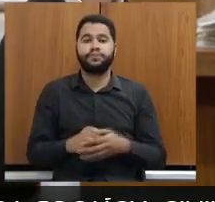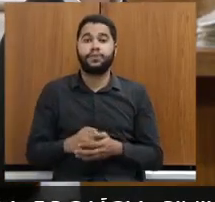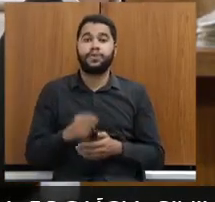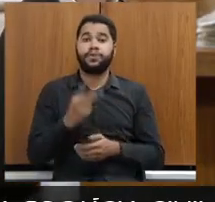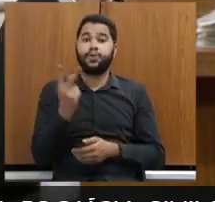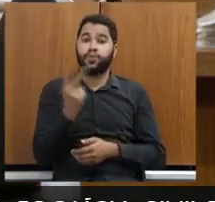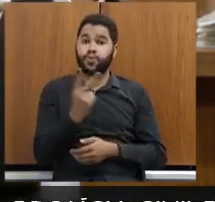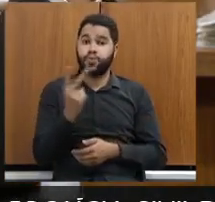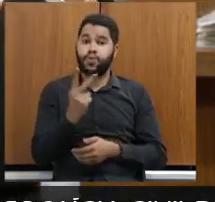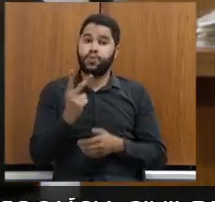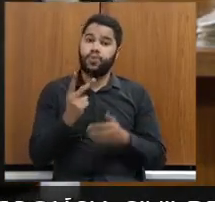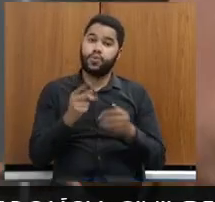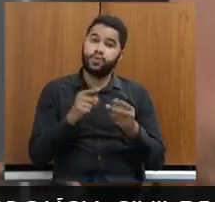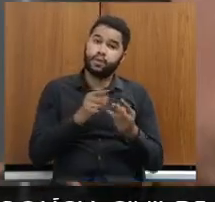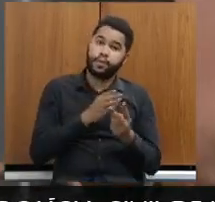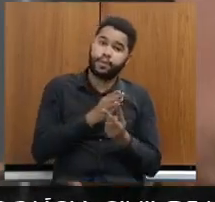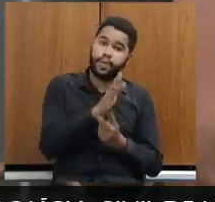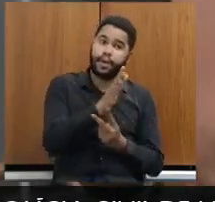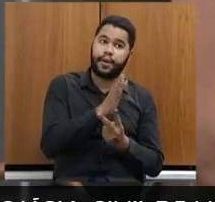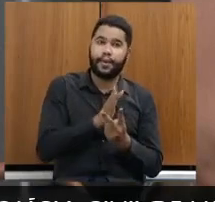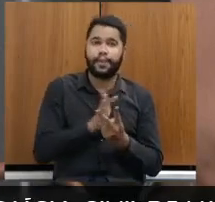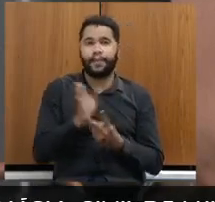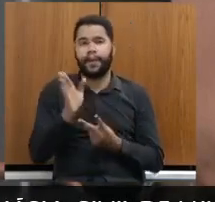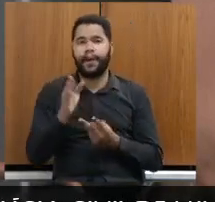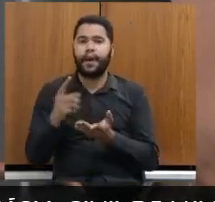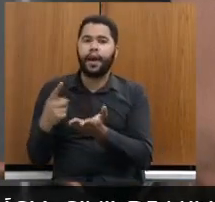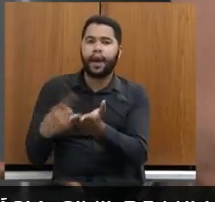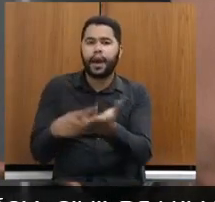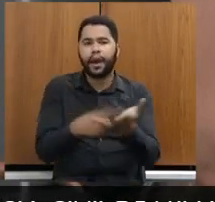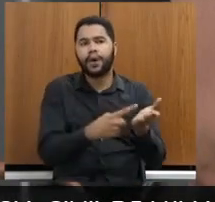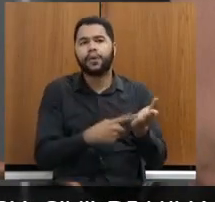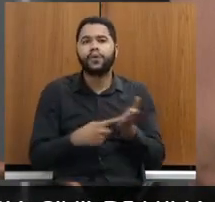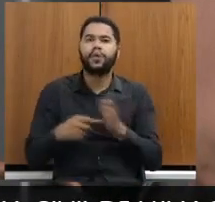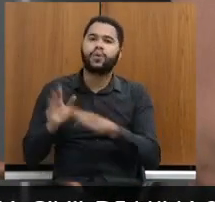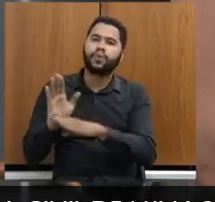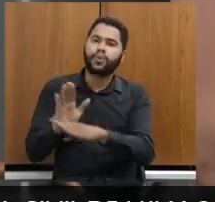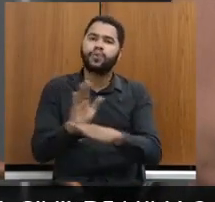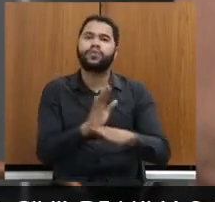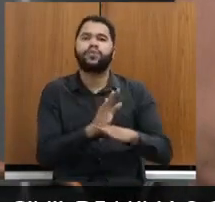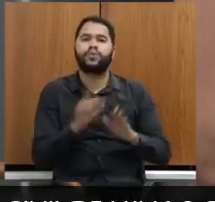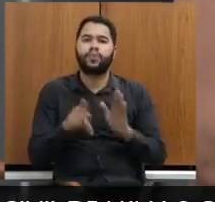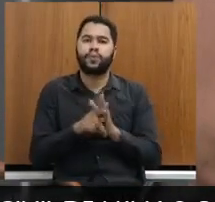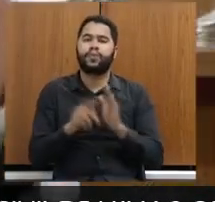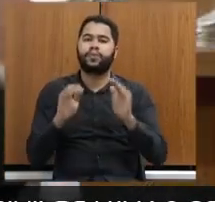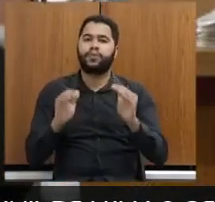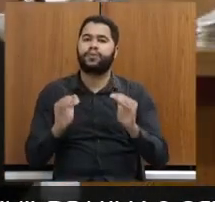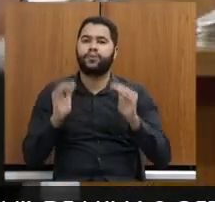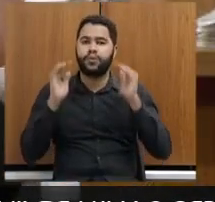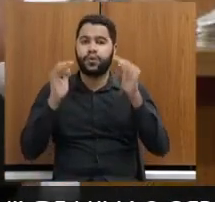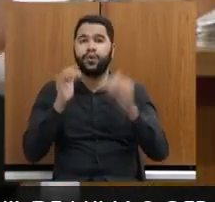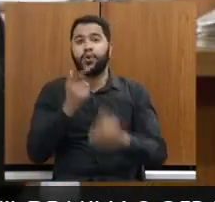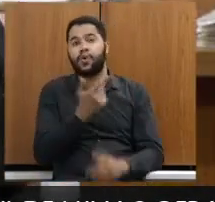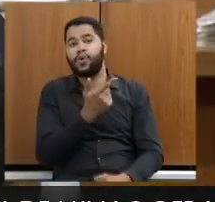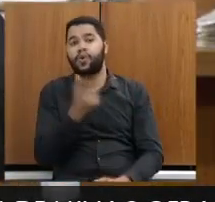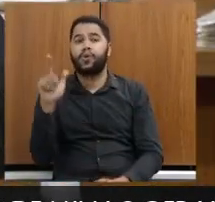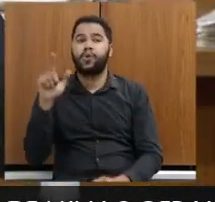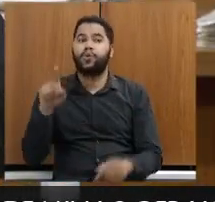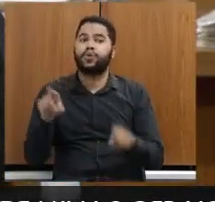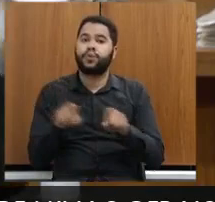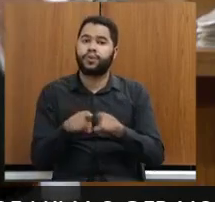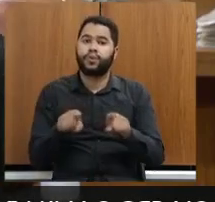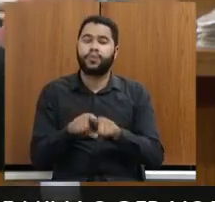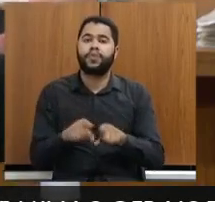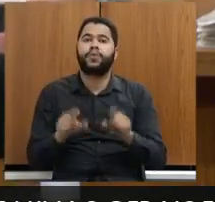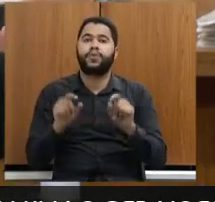frentes uma é essa acordo de cooperação que fizemos com Tribunal Superior Eleitoral outra frente é